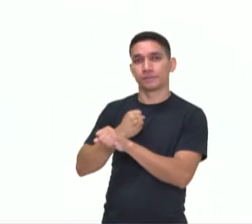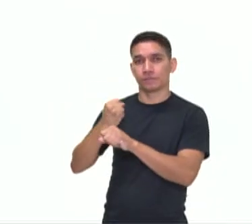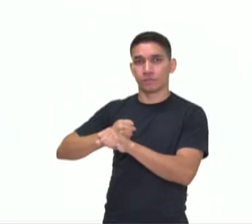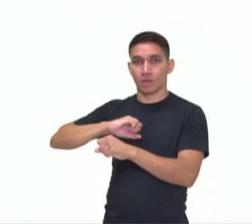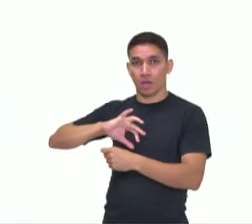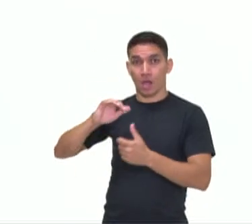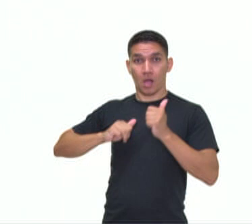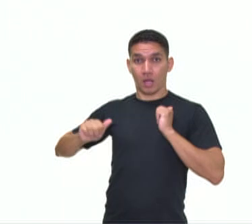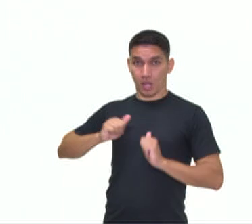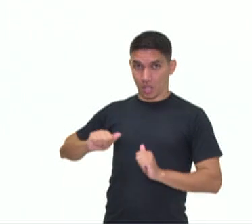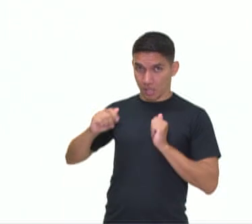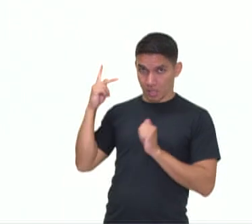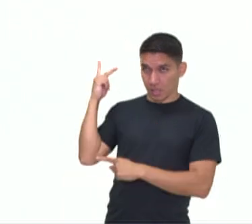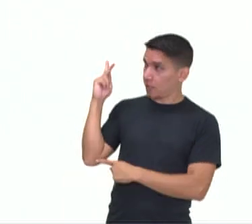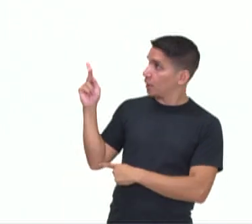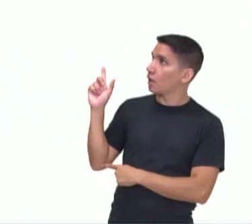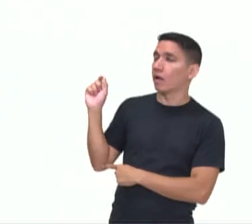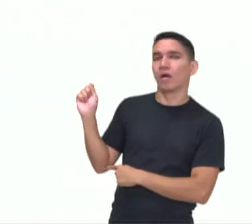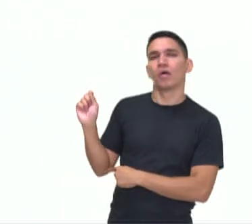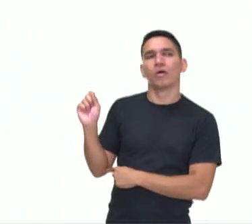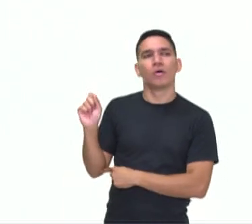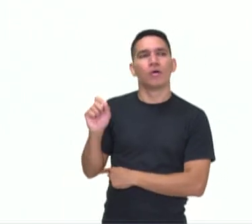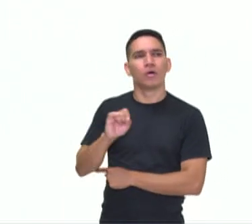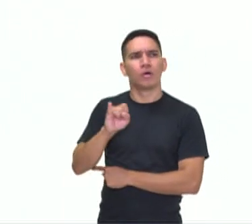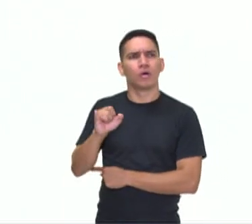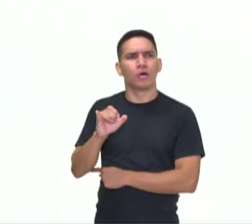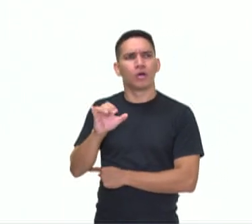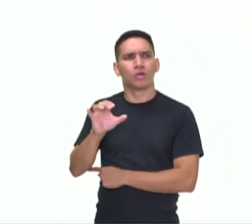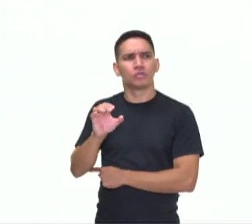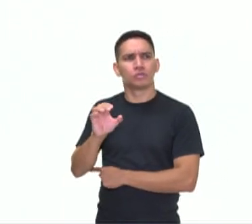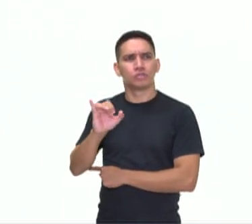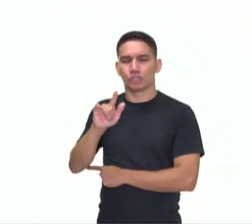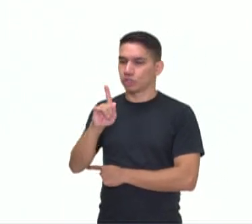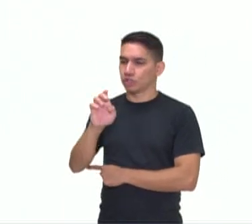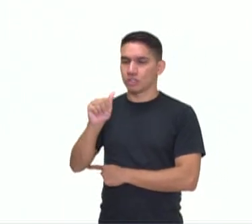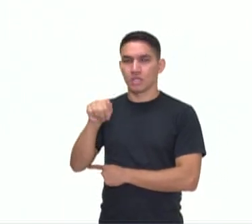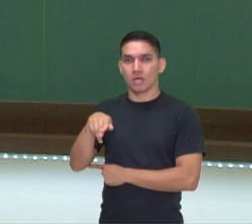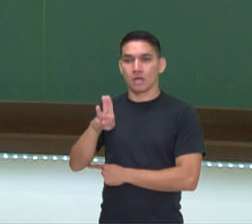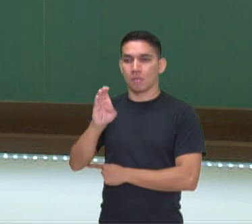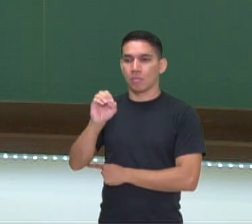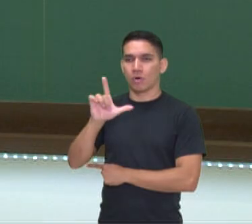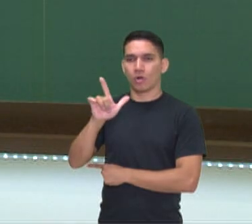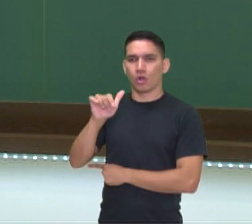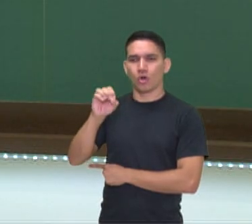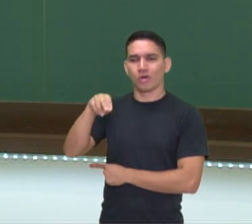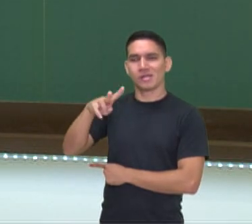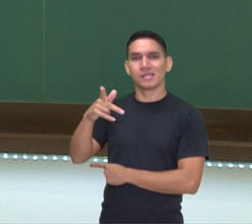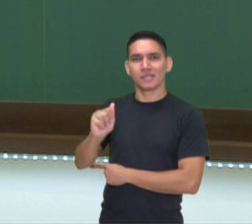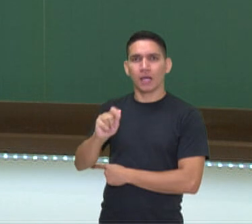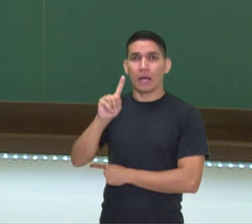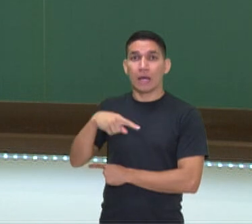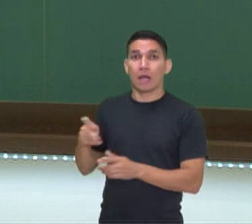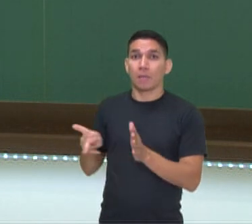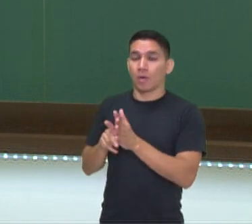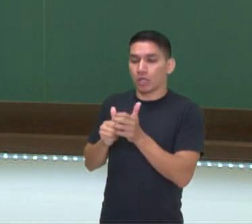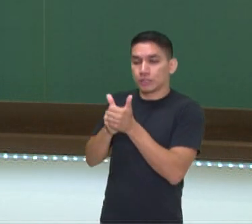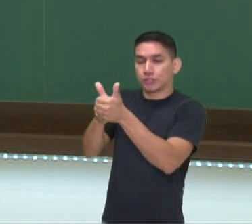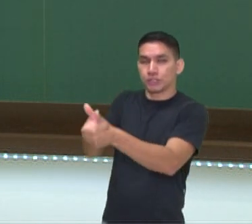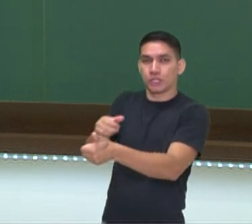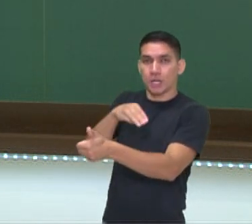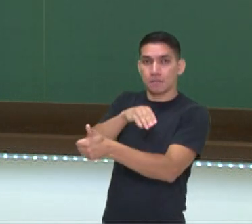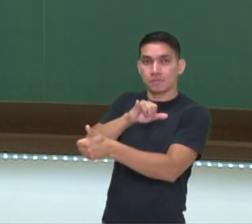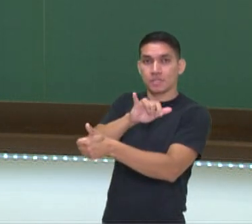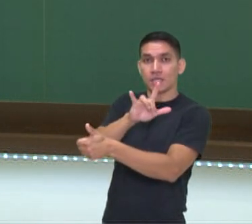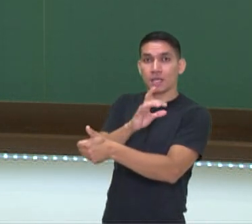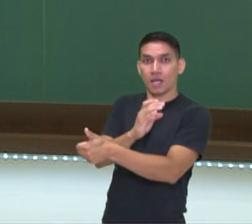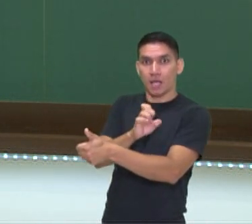essa já é uma escultura do Gian Bologna, que era um discípulo de Michelangelo. Que era o discípulo? Era aquele